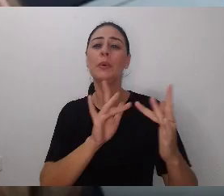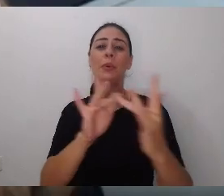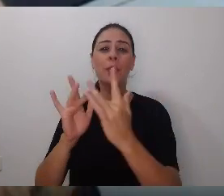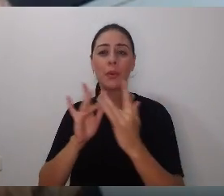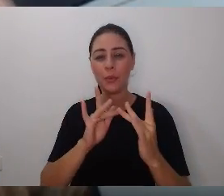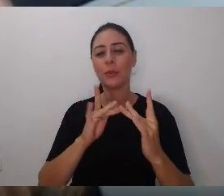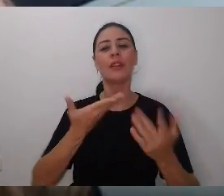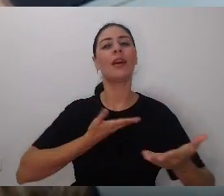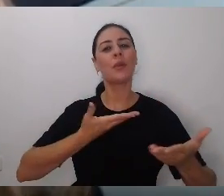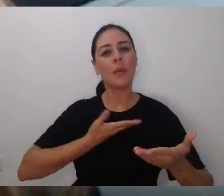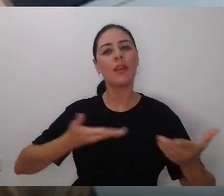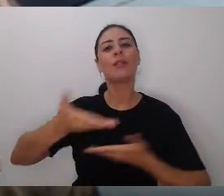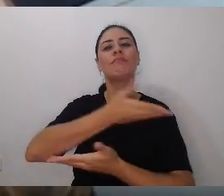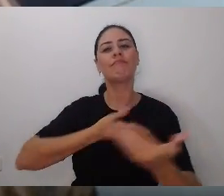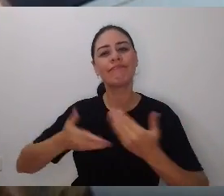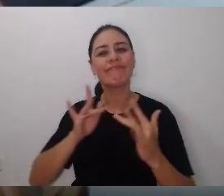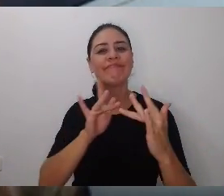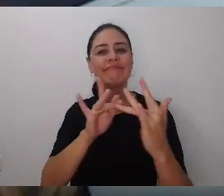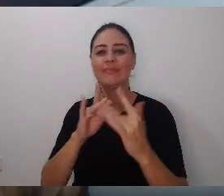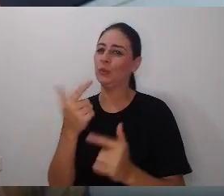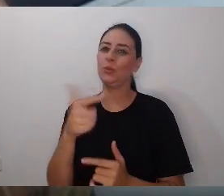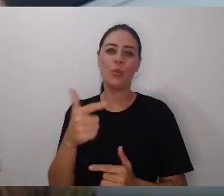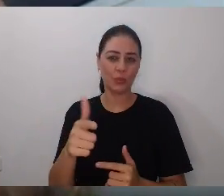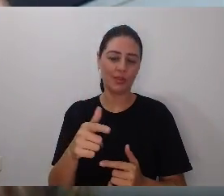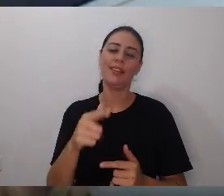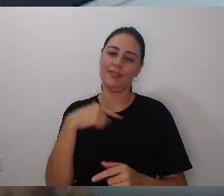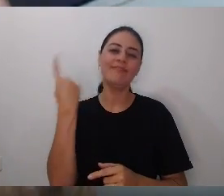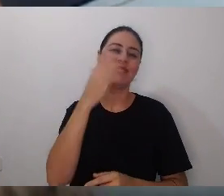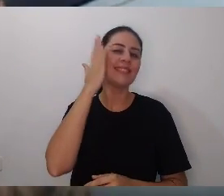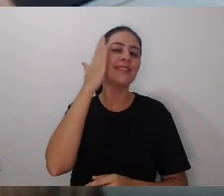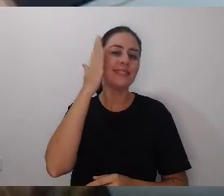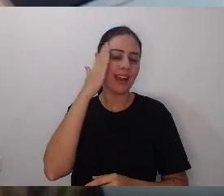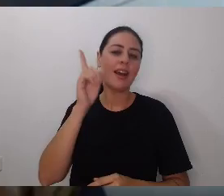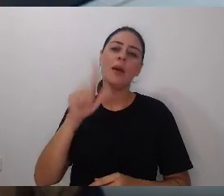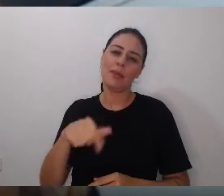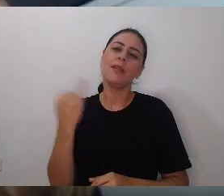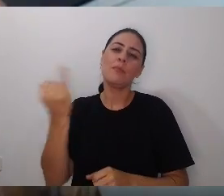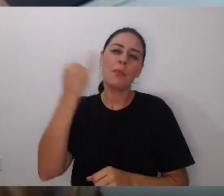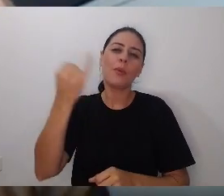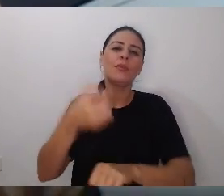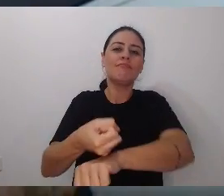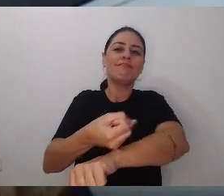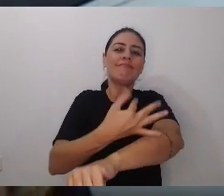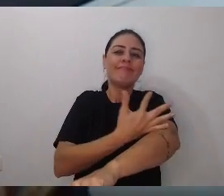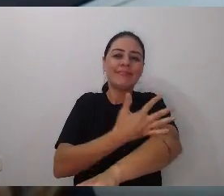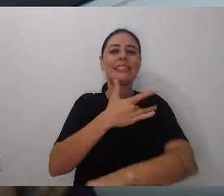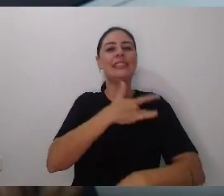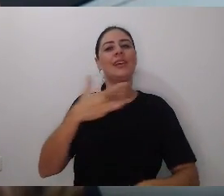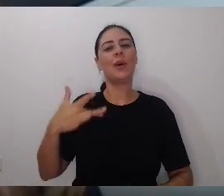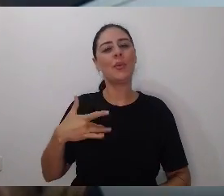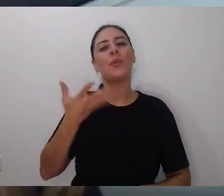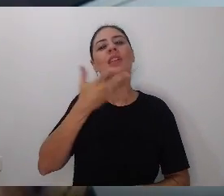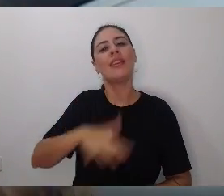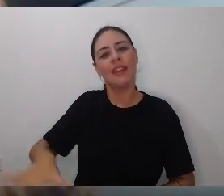escolas, não estão tendo contato físico com os seus colegas, que isso a gente sabe que é muito benéfico, né, principalmente para a saúde